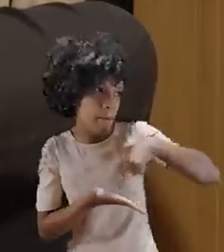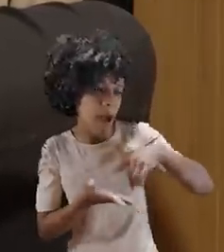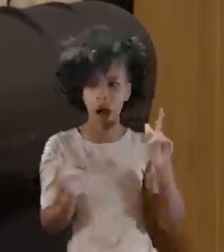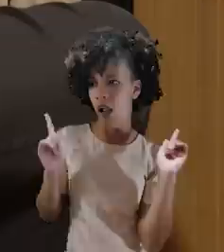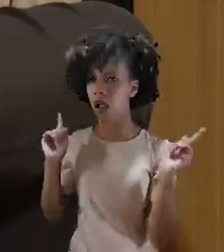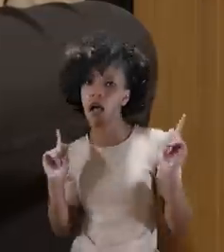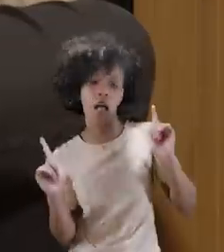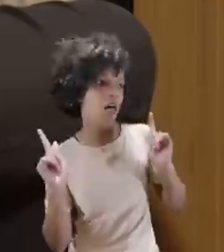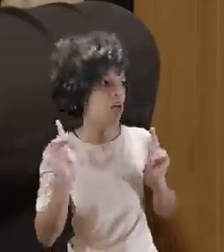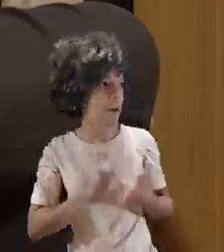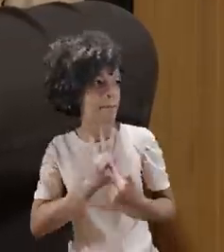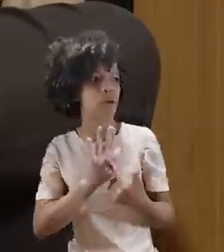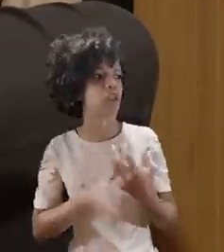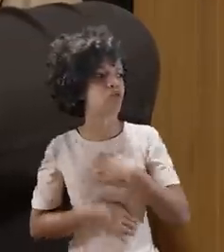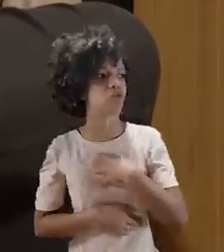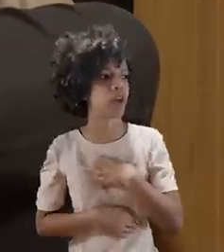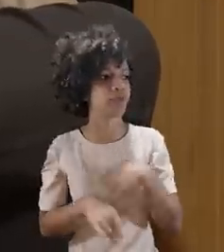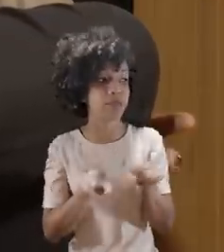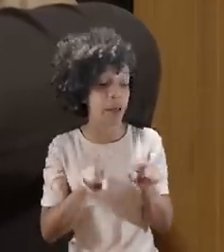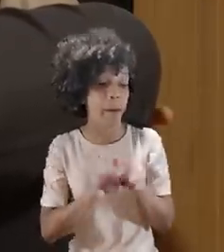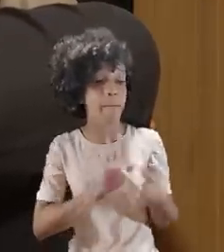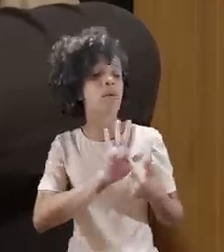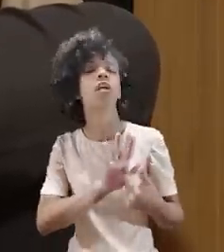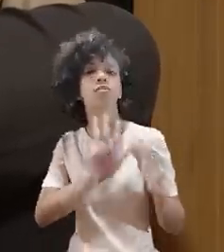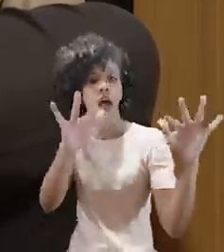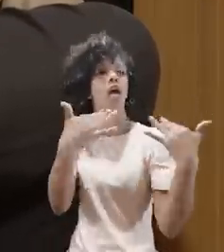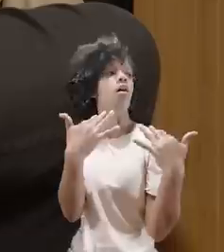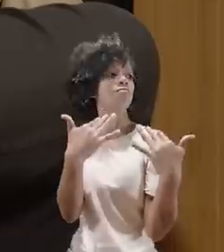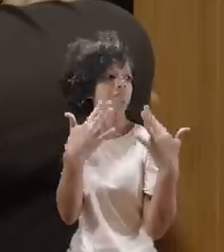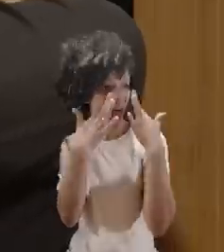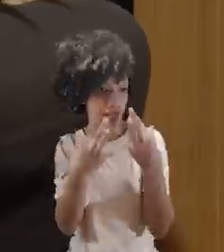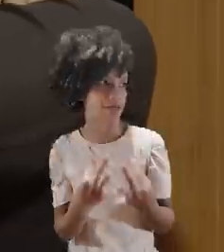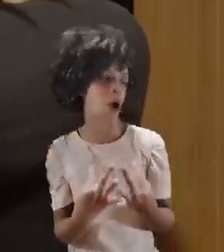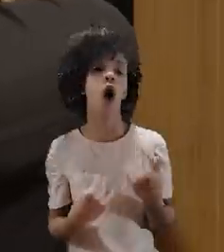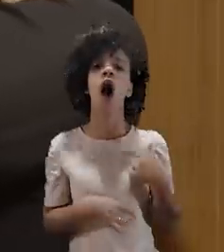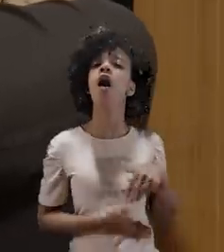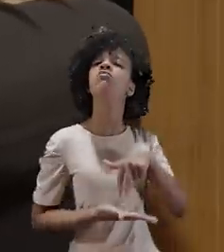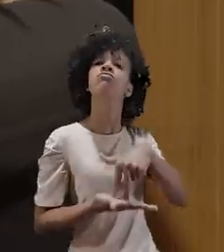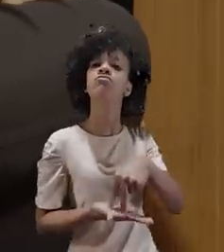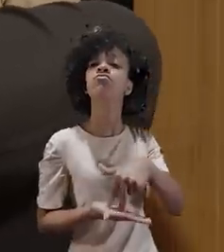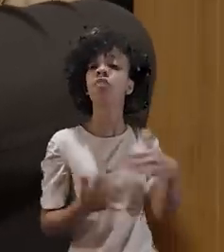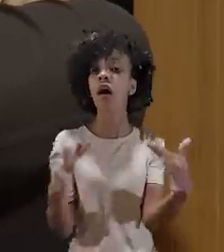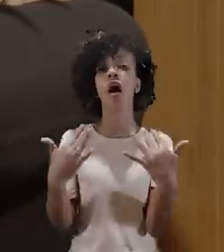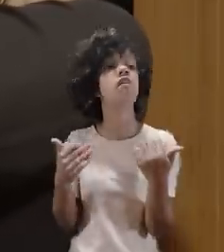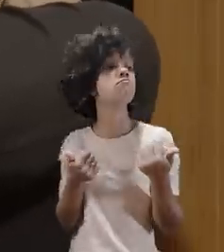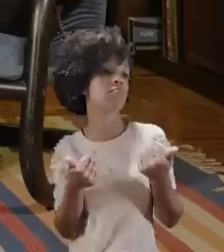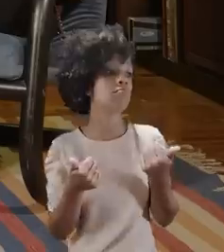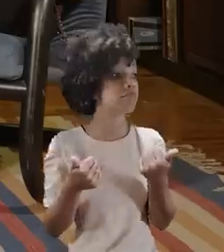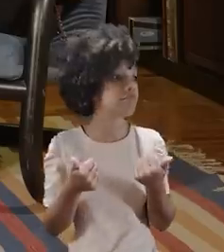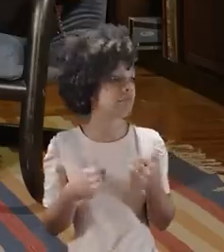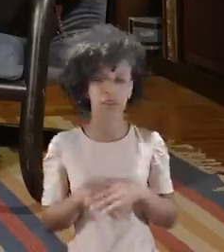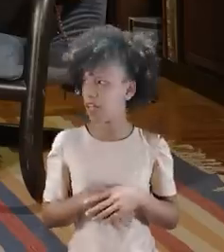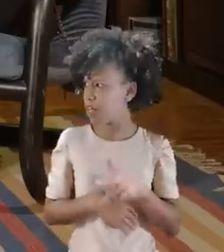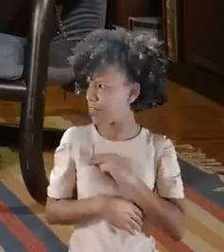no rolê é para é para mostrar que ele também tá aí é um toque também tô aqui mano Nossa vocês aí tá